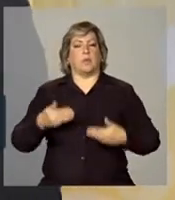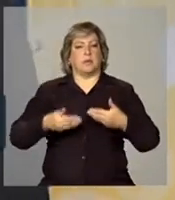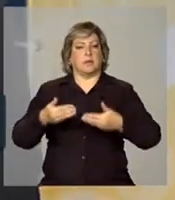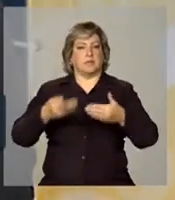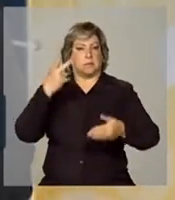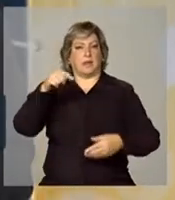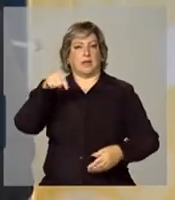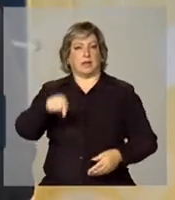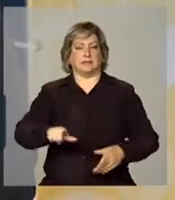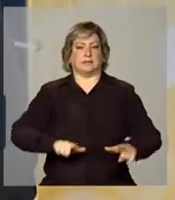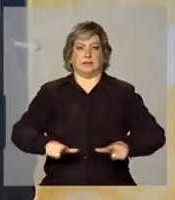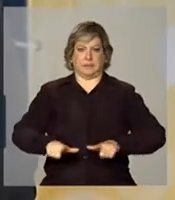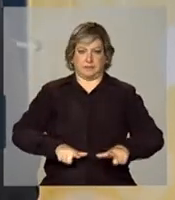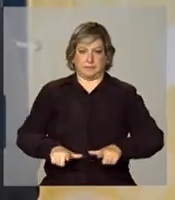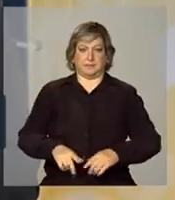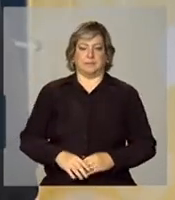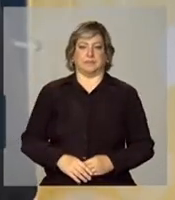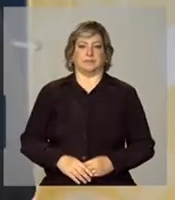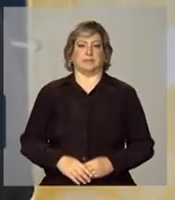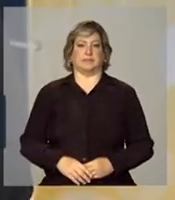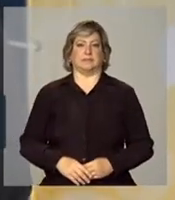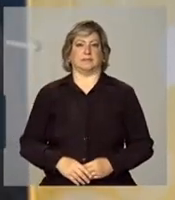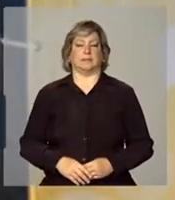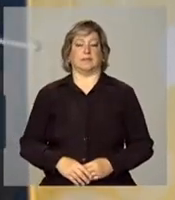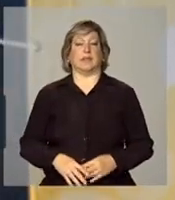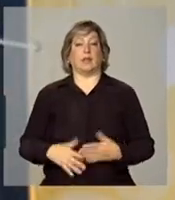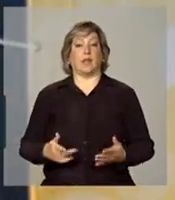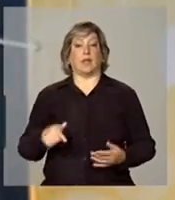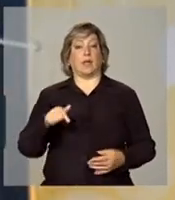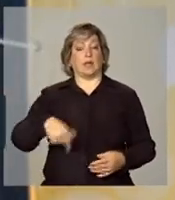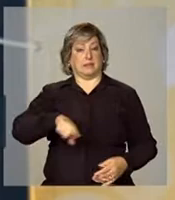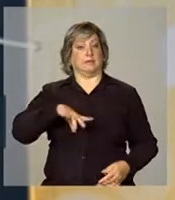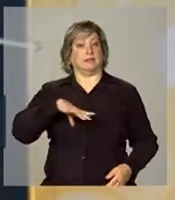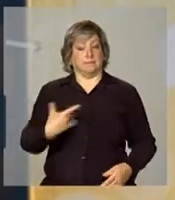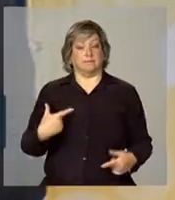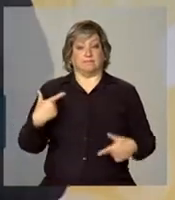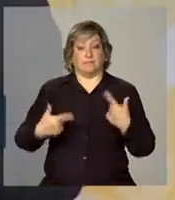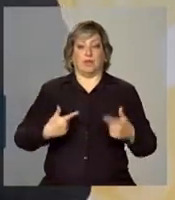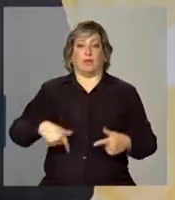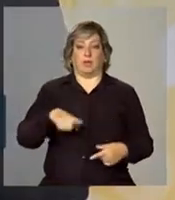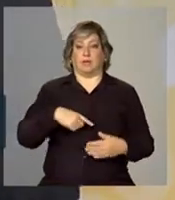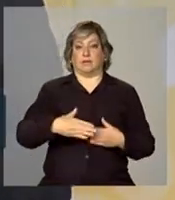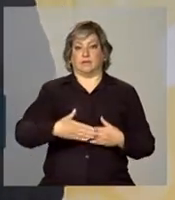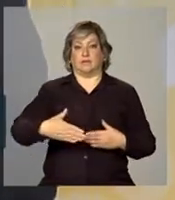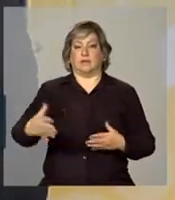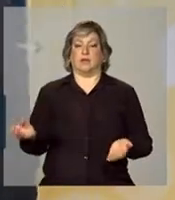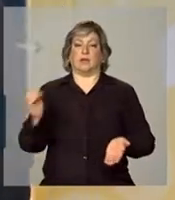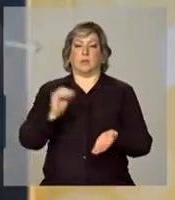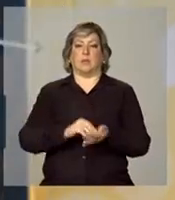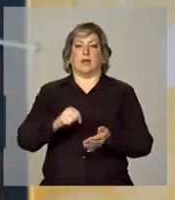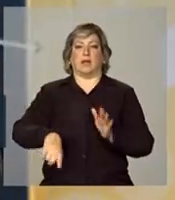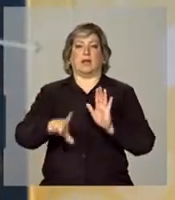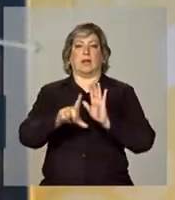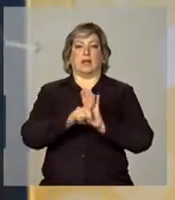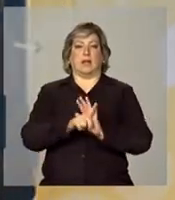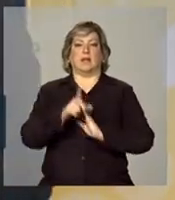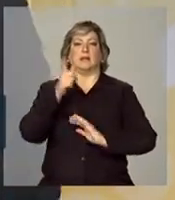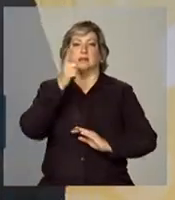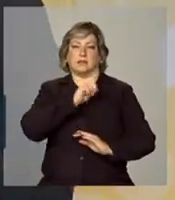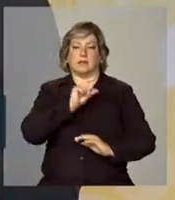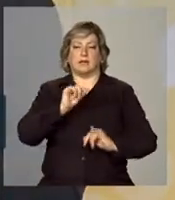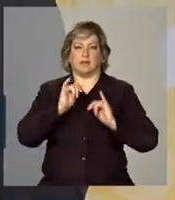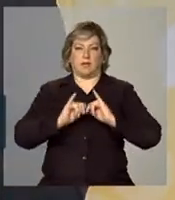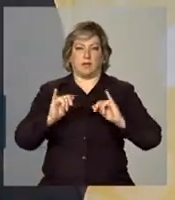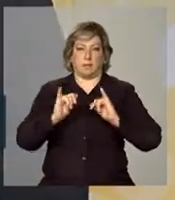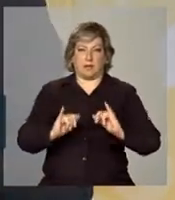para esse serviço. Então, esses são os desafios que a gente vislumbra na implantação da lei de acesso à informação